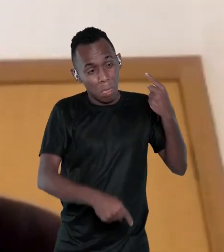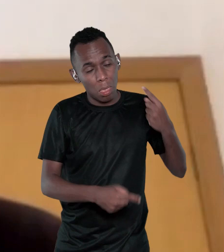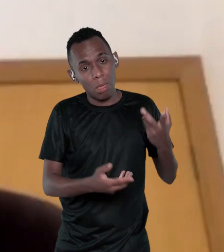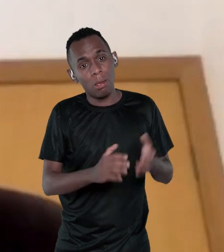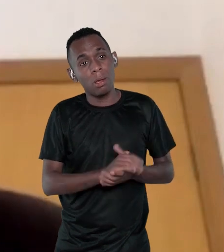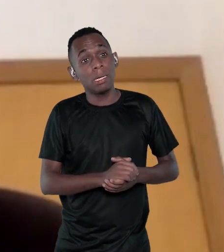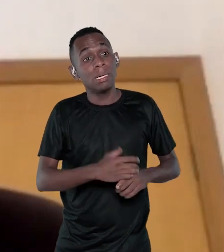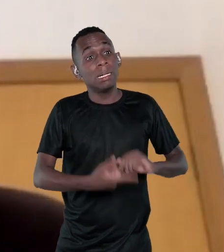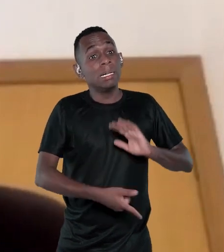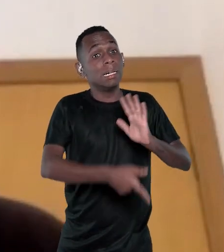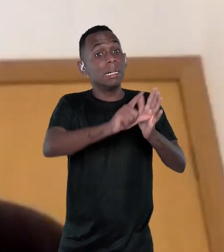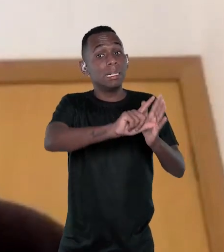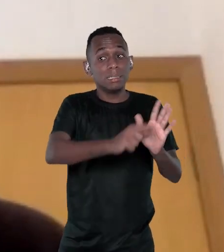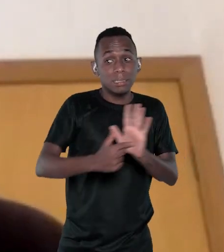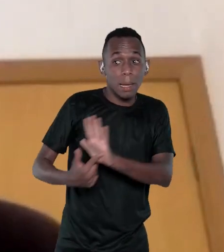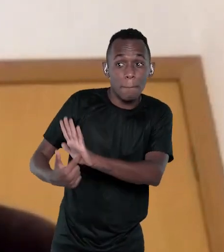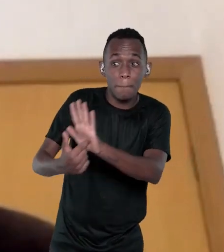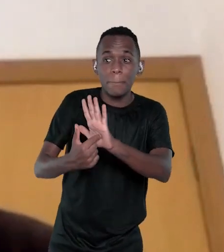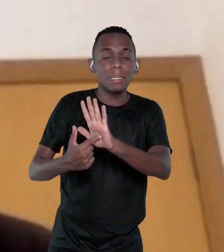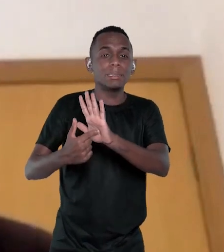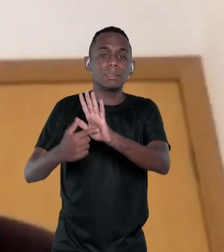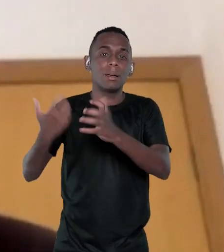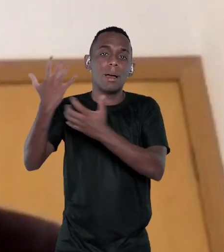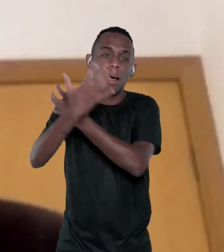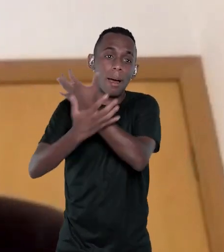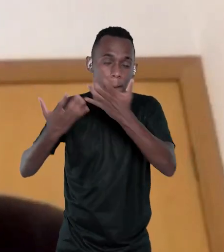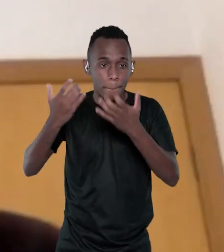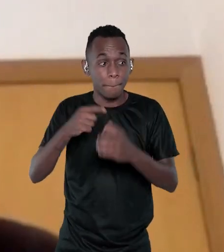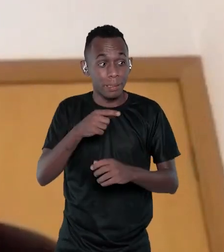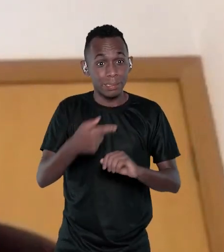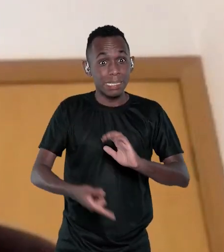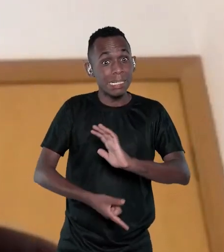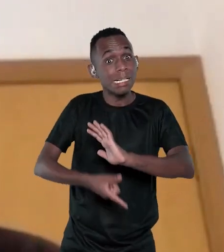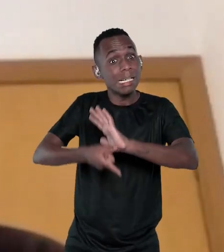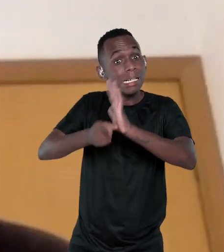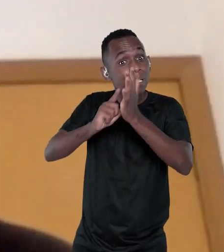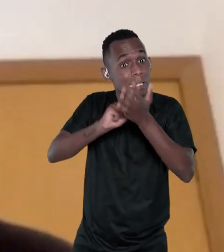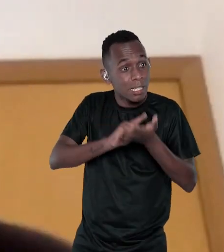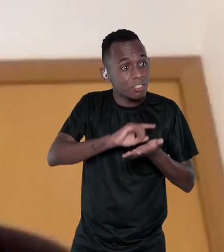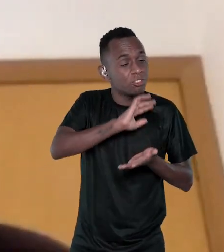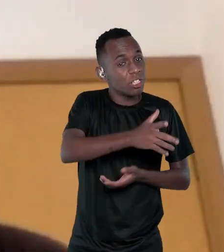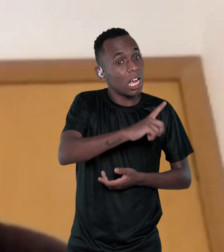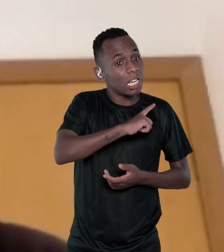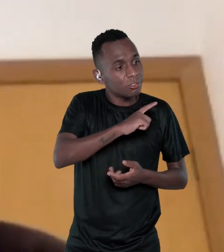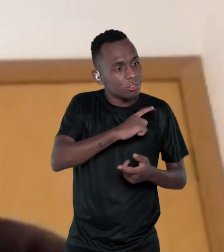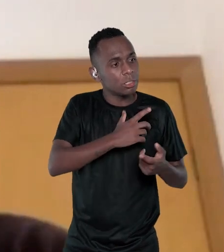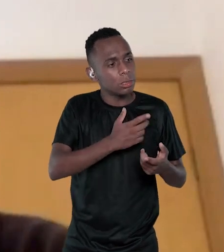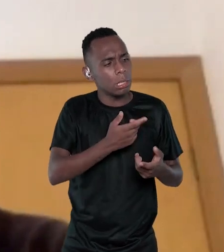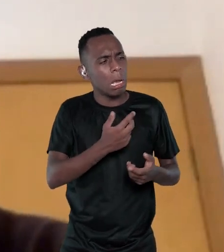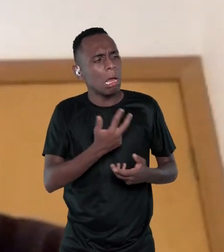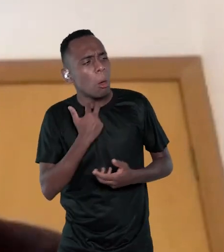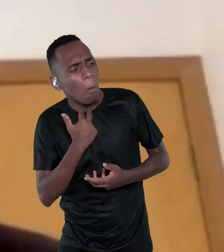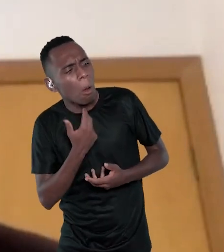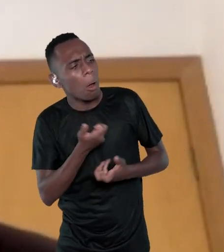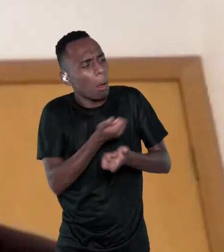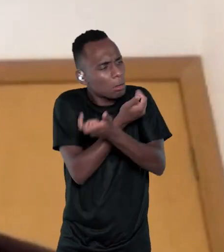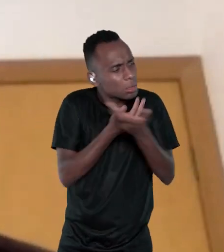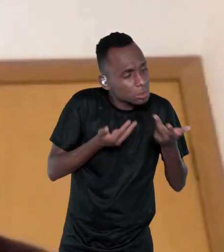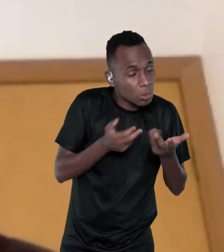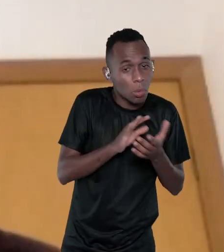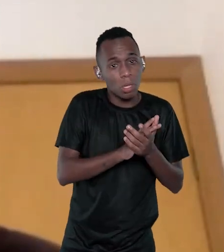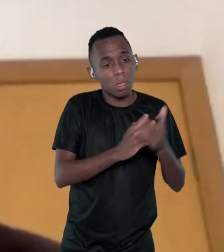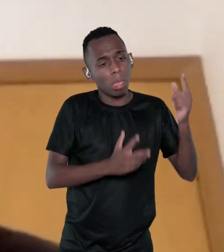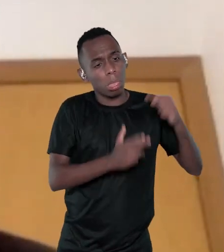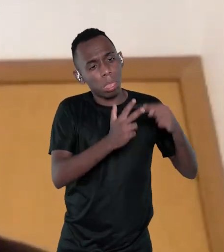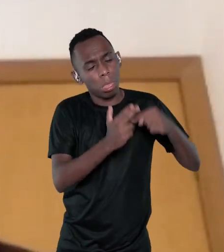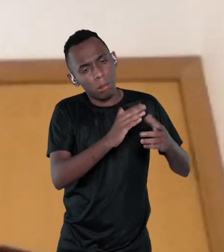responder aos censores antes da música ser apresentada, para poder liberar. Censura prévia, né?